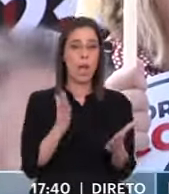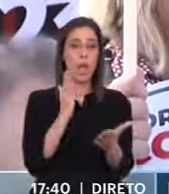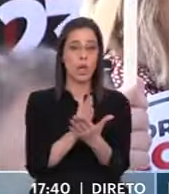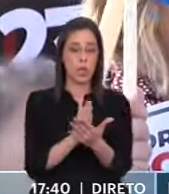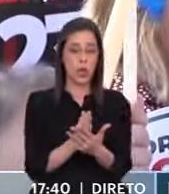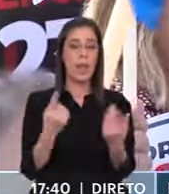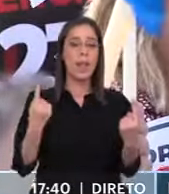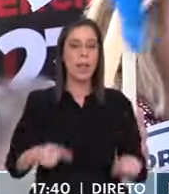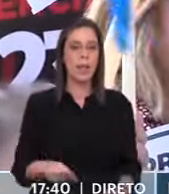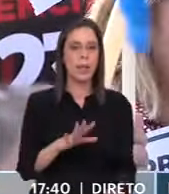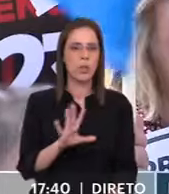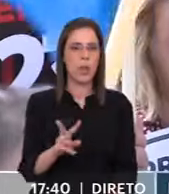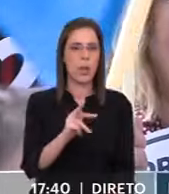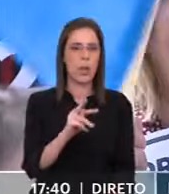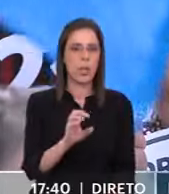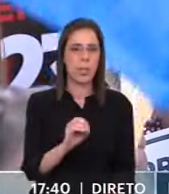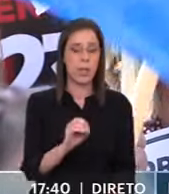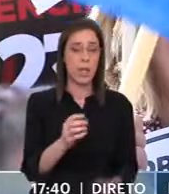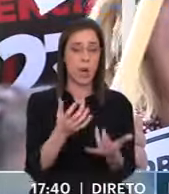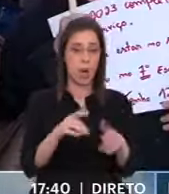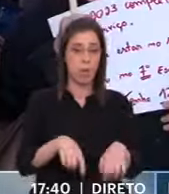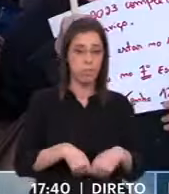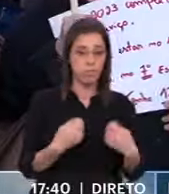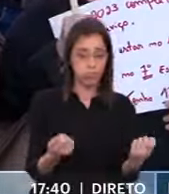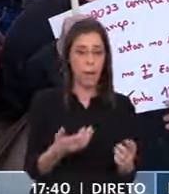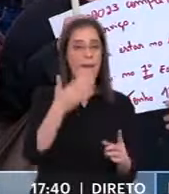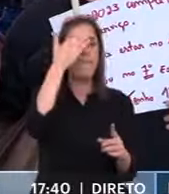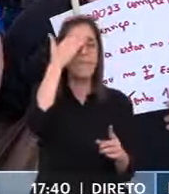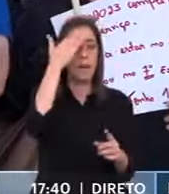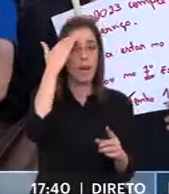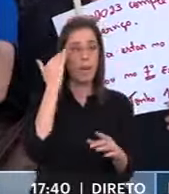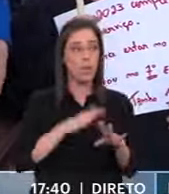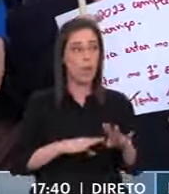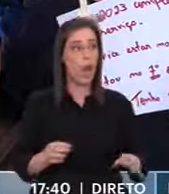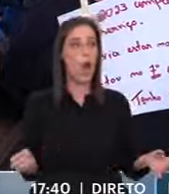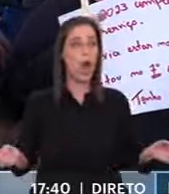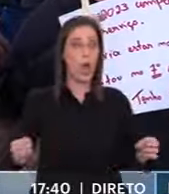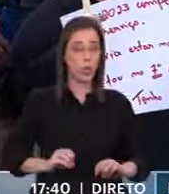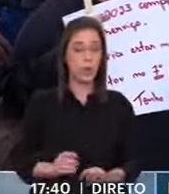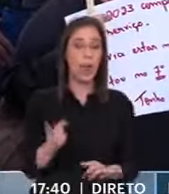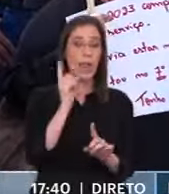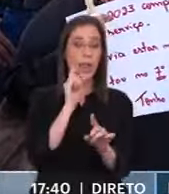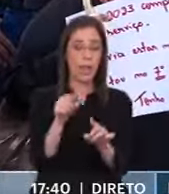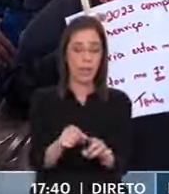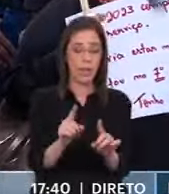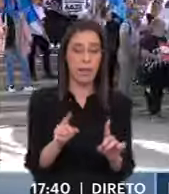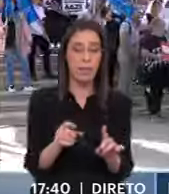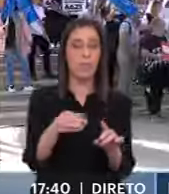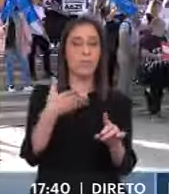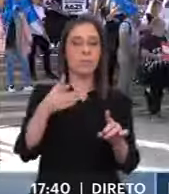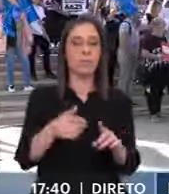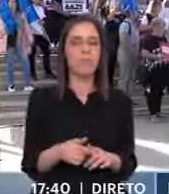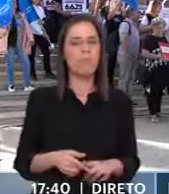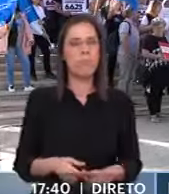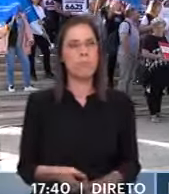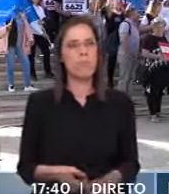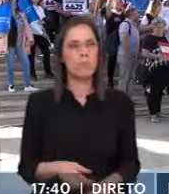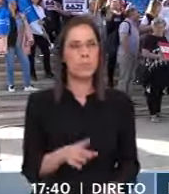terão cerca de 30 computadores avariados, sendo que se prevê, se nada for feito, que quando chegarmos ao início do ano sejam à volta